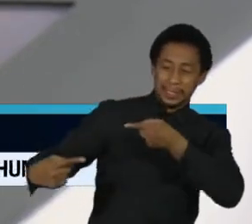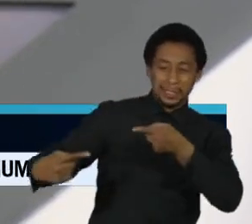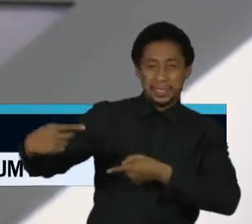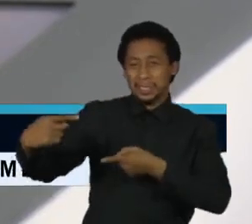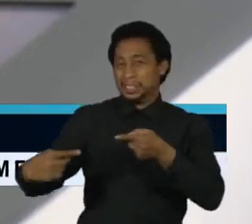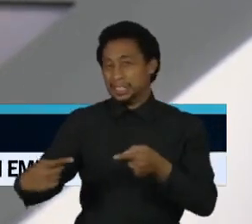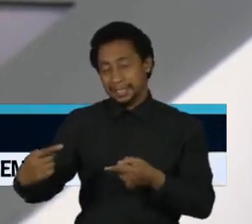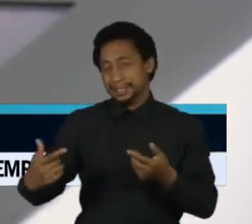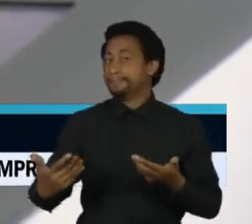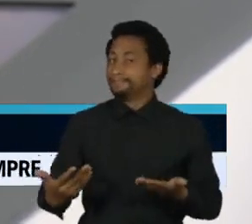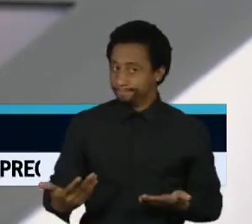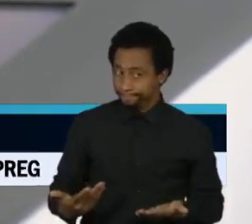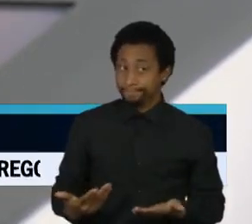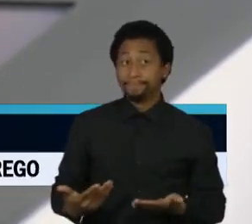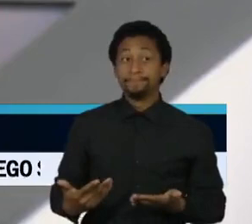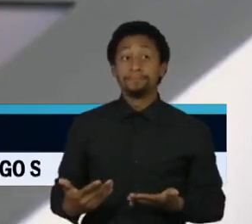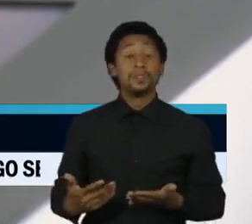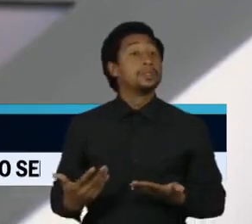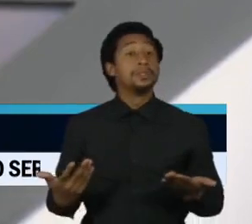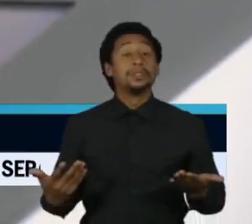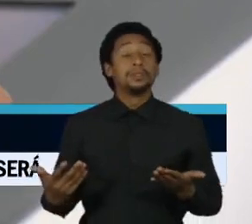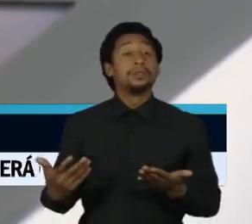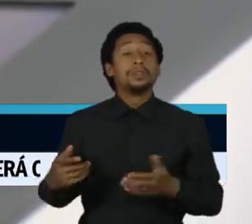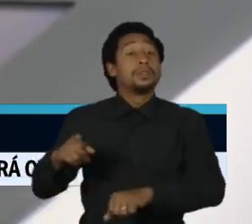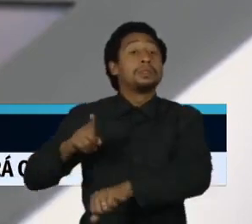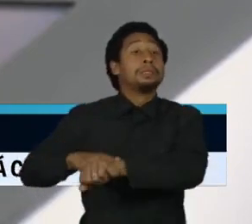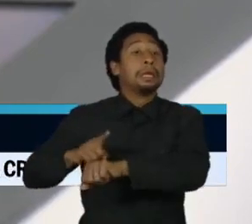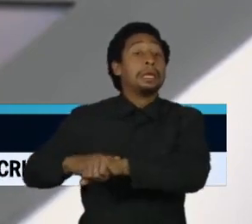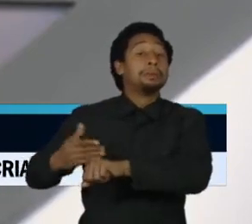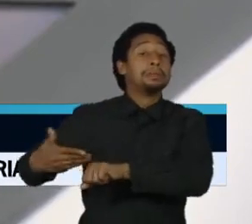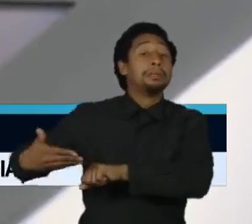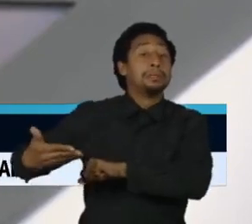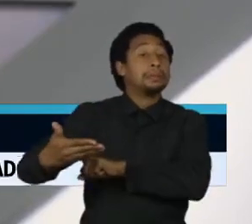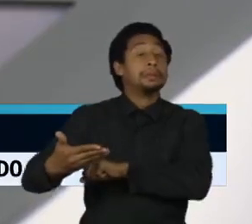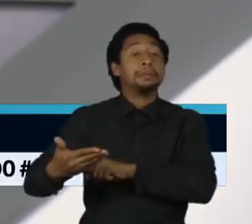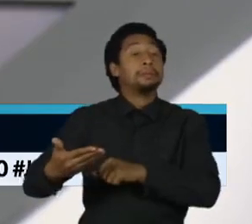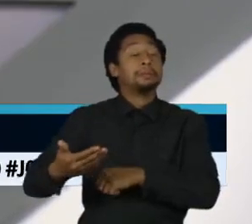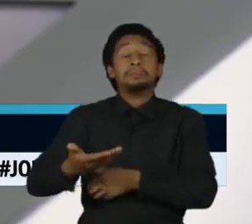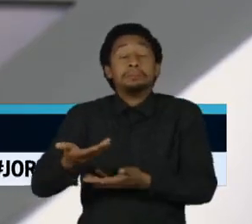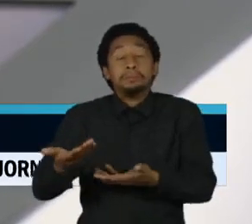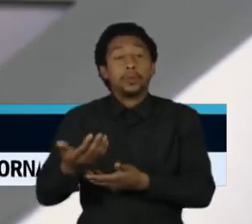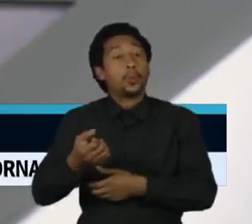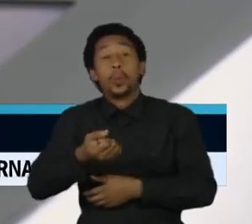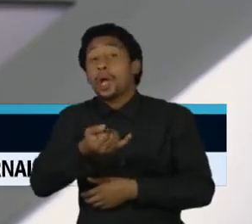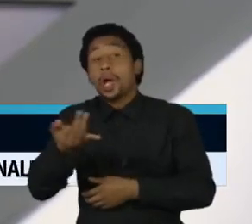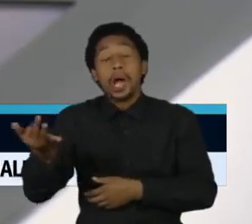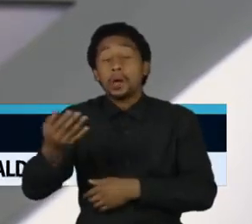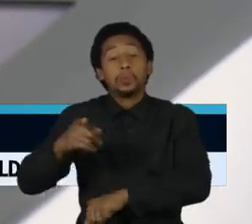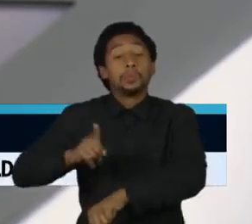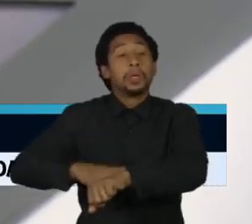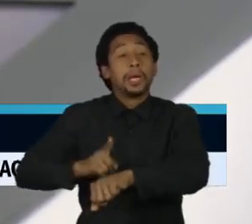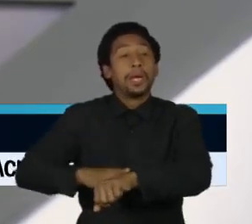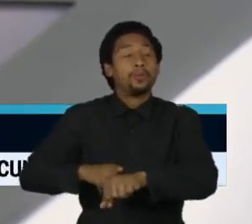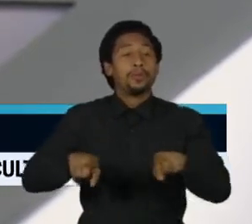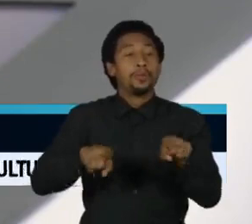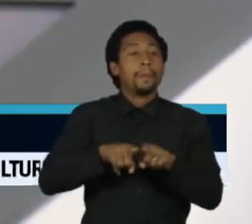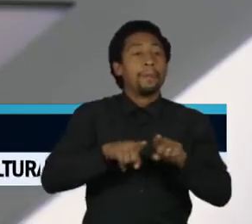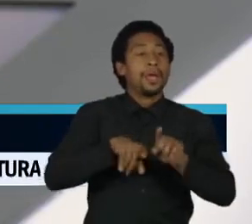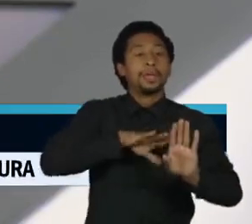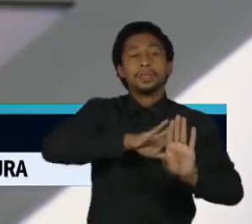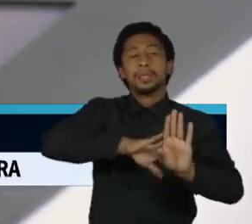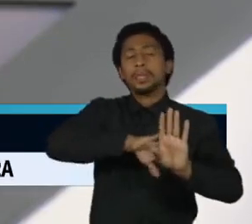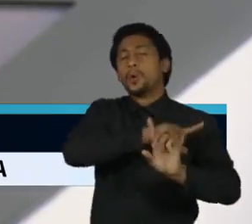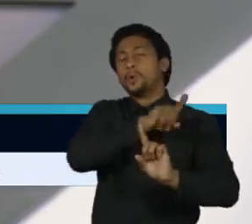independentemente de quanto vai demorar, dos objetivos mais propriamente militares,